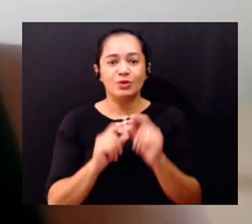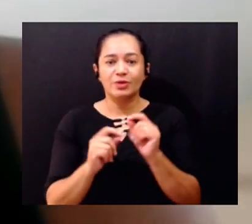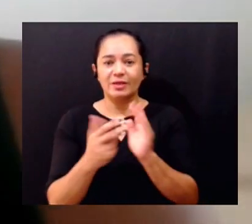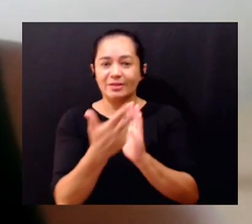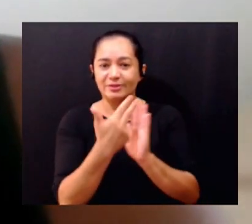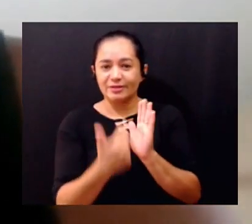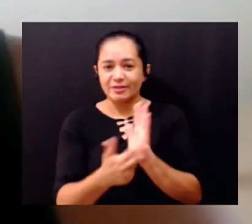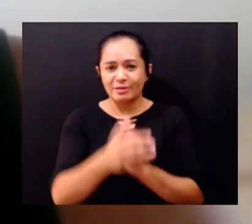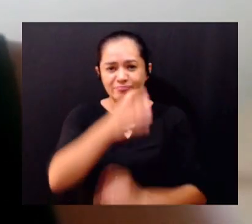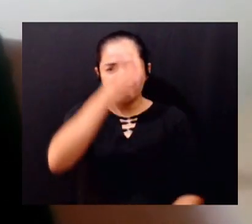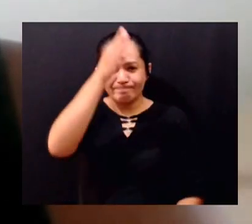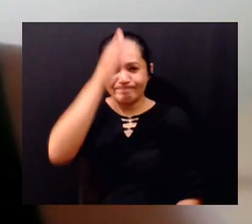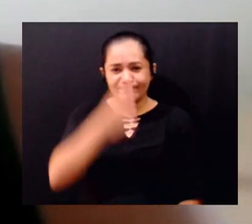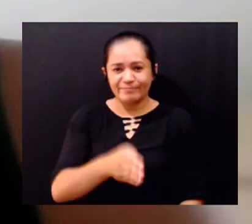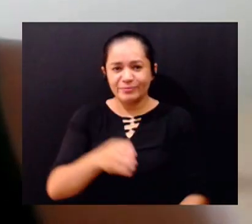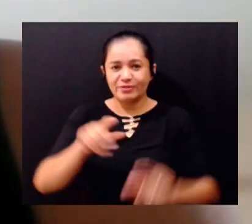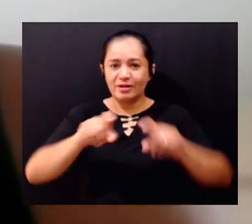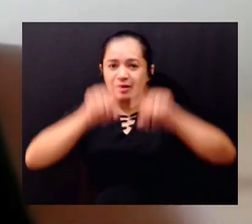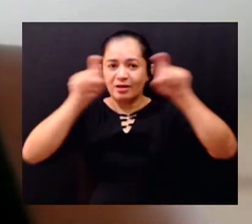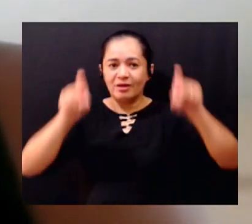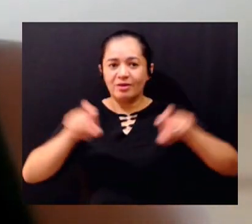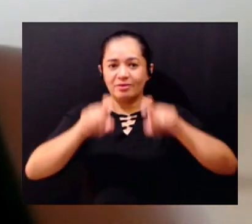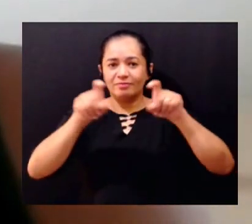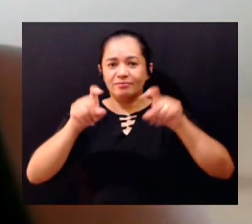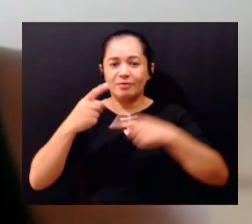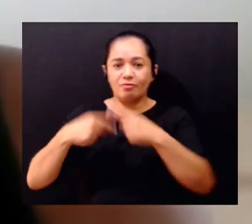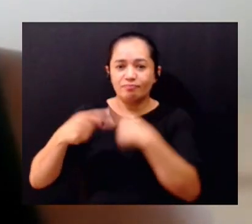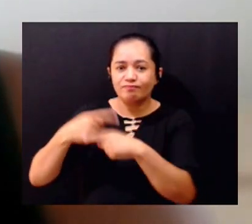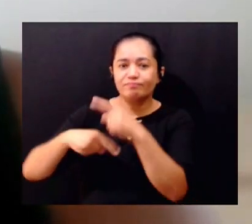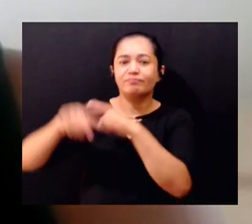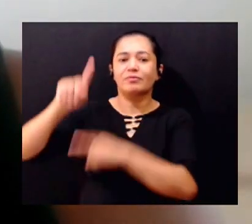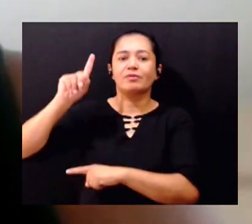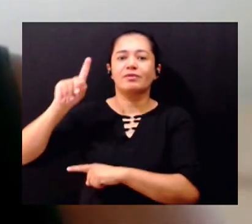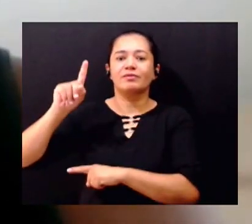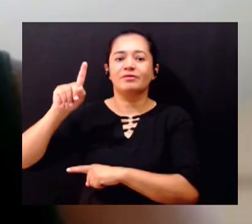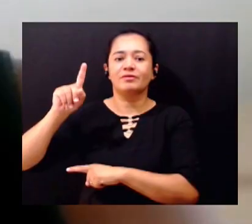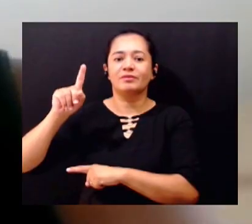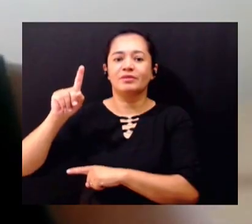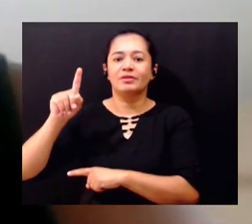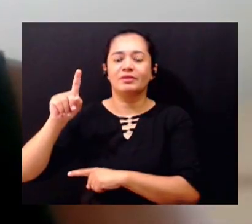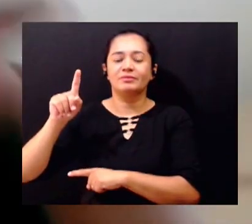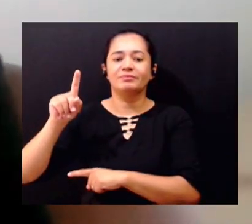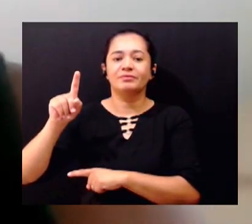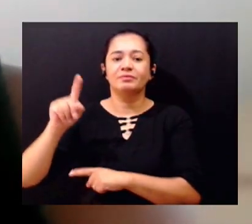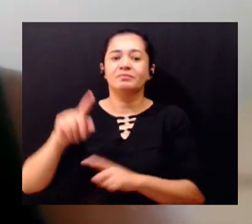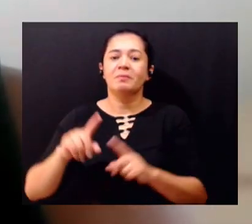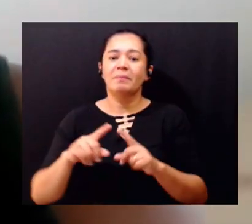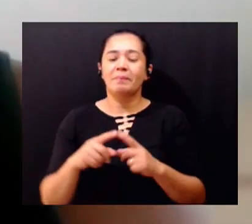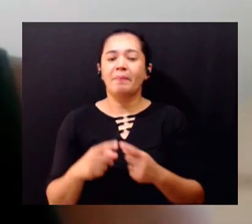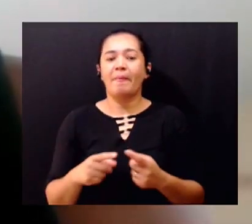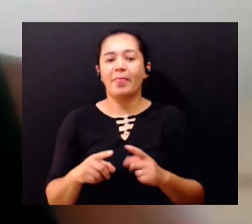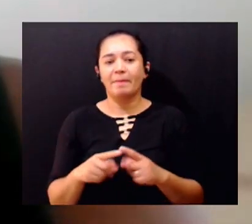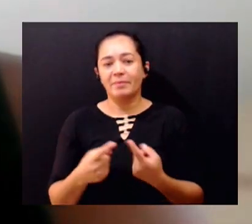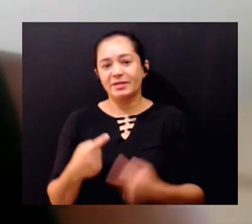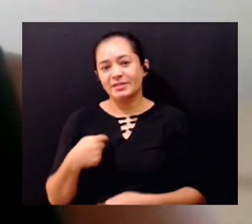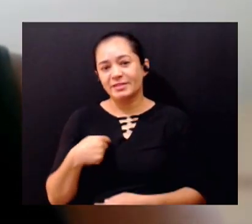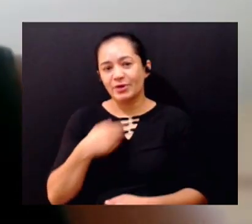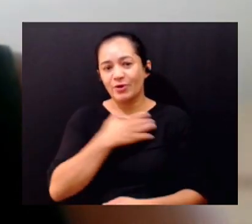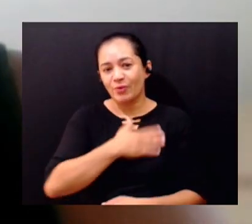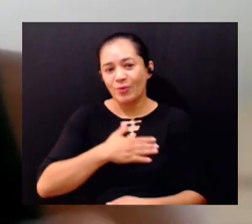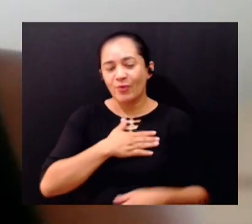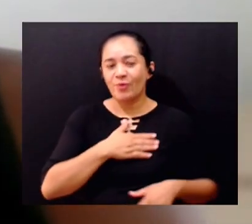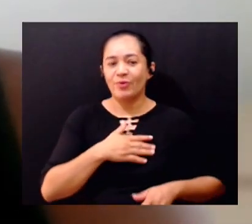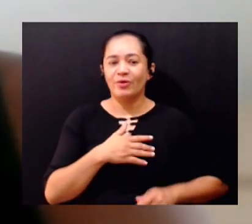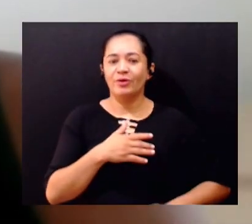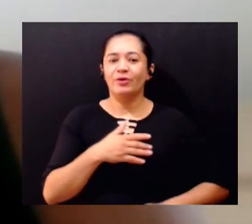computador, foram um avanço. Isso a gente não pode negar, né? Apesar de eu ainda desenhar em papel, eu